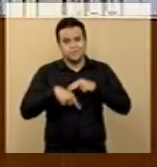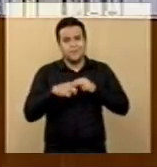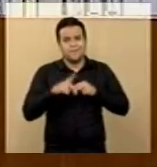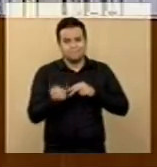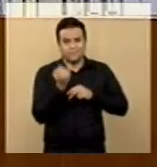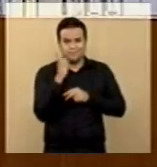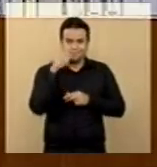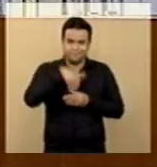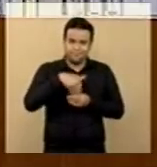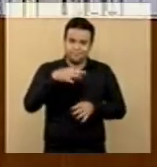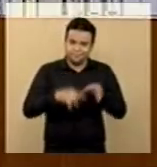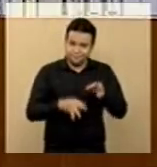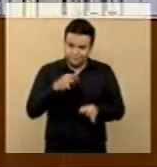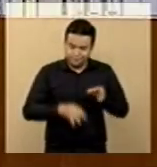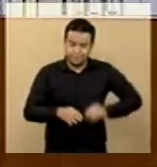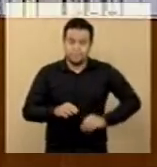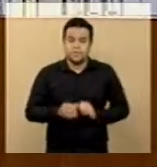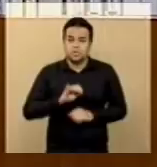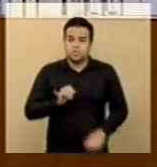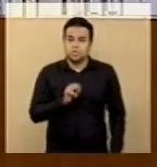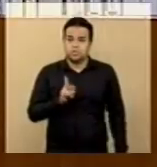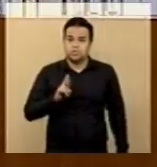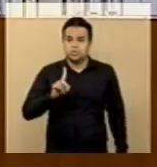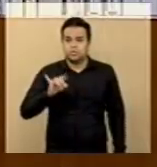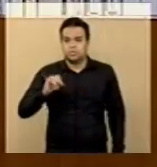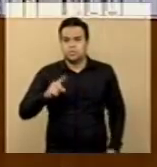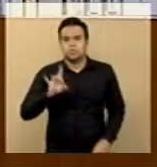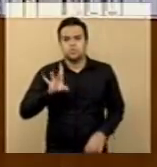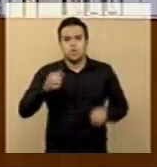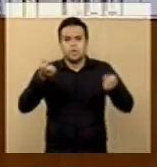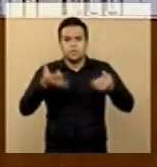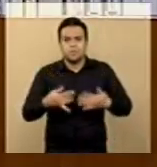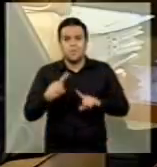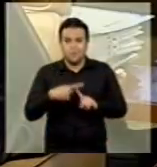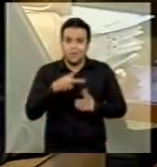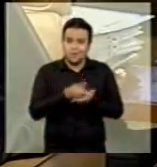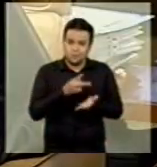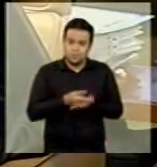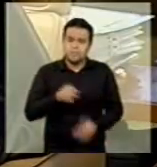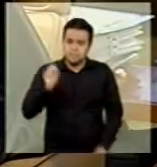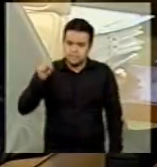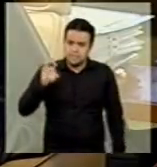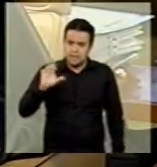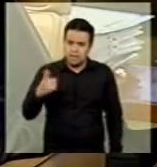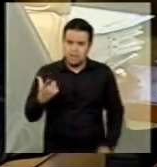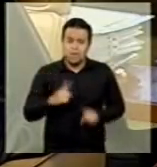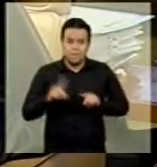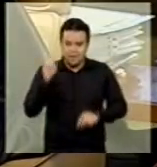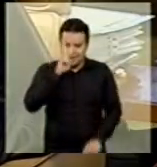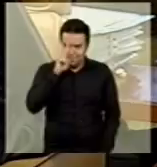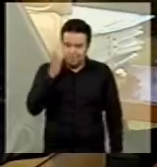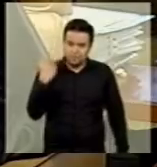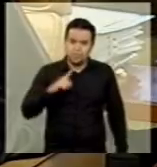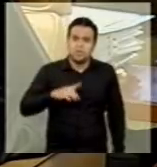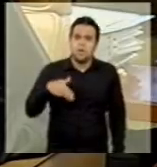dúvida. Só para dizer por que foi mantido e precisa de ser resolvido. Sem dúvida, mas podemos lembrar também aquele mandado de injunção